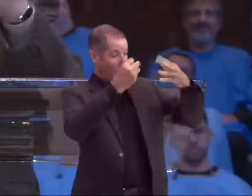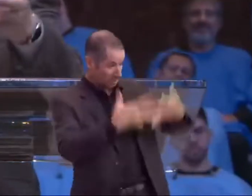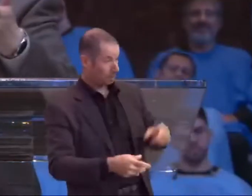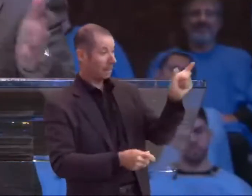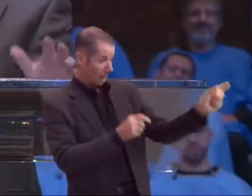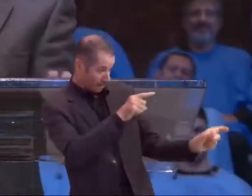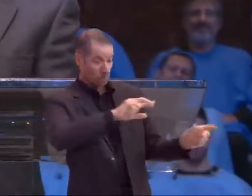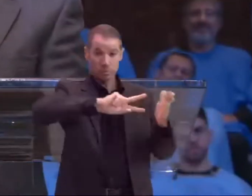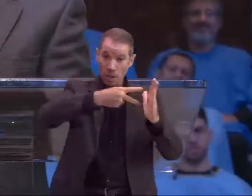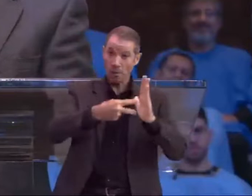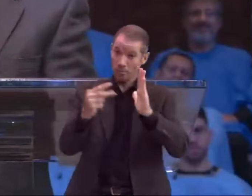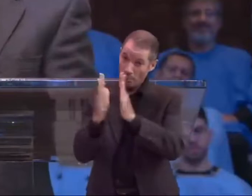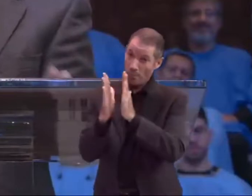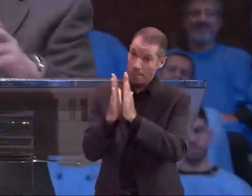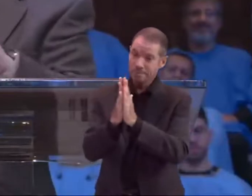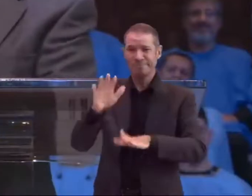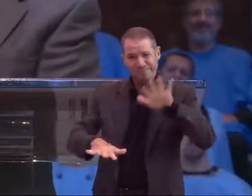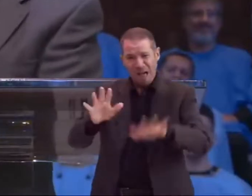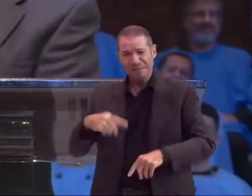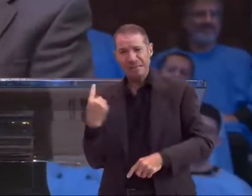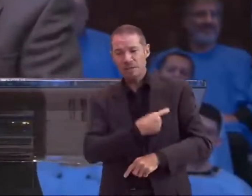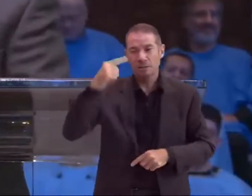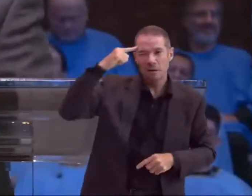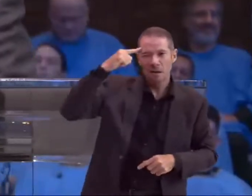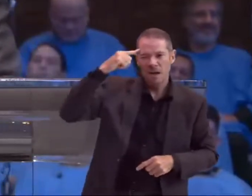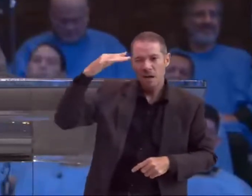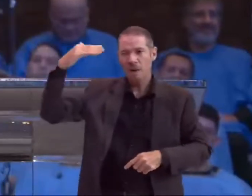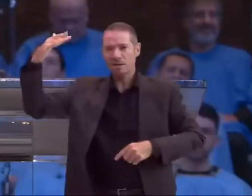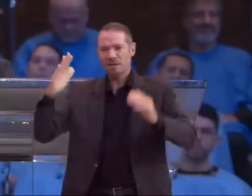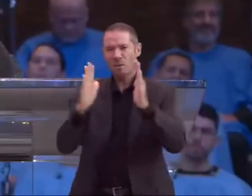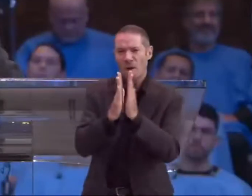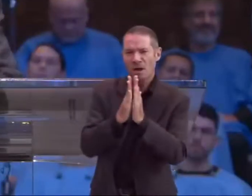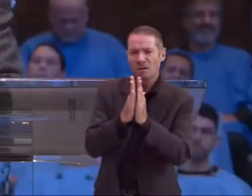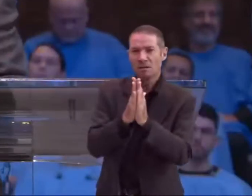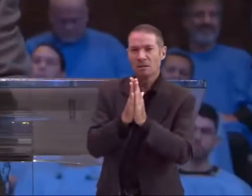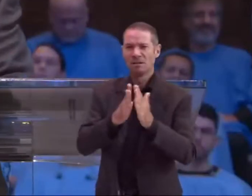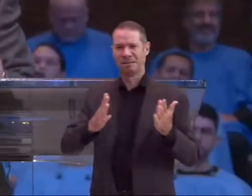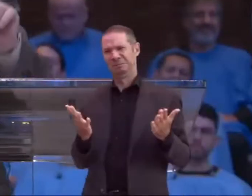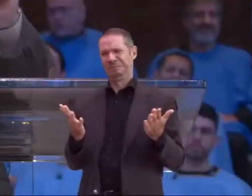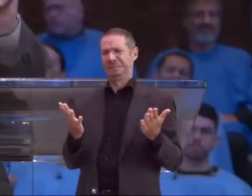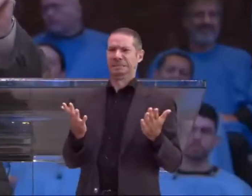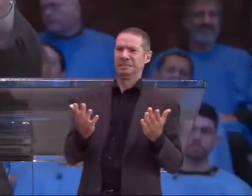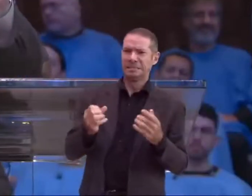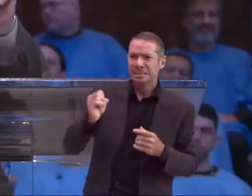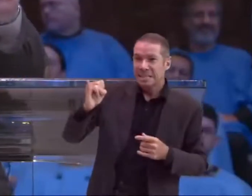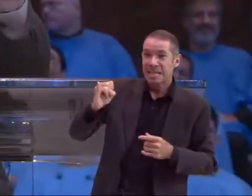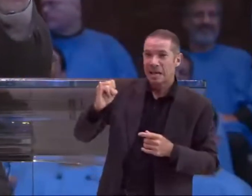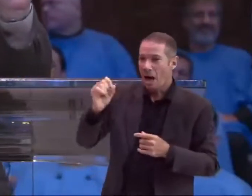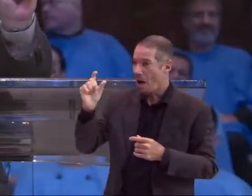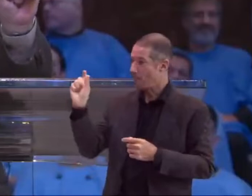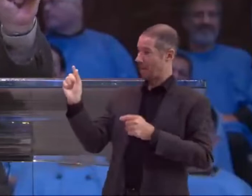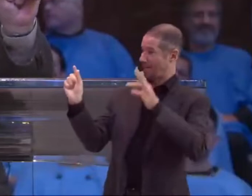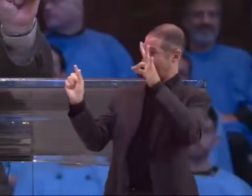ele o significado da oração. Às vezes a gente imagina que a oração é um mantra, né? Então, se eu souber as